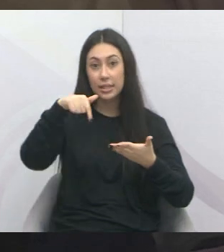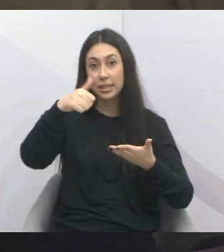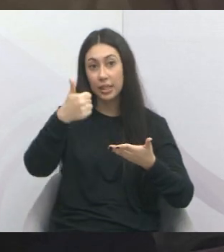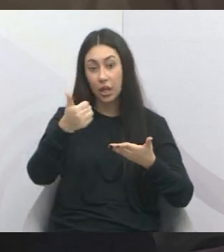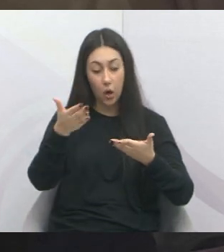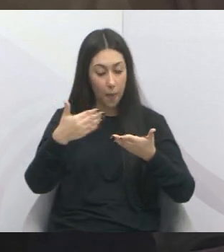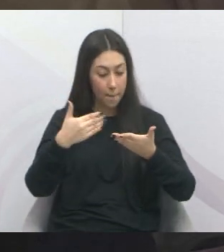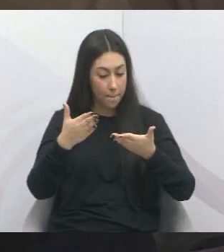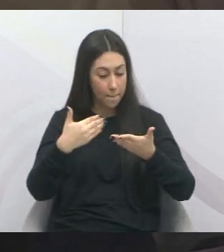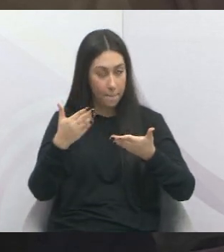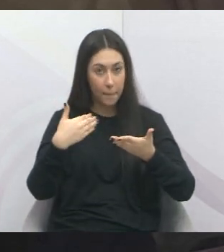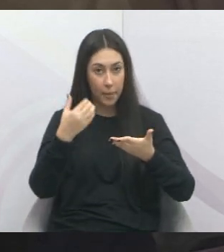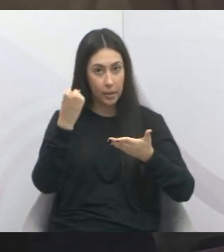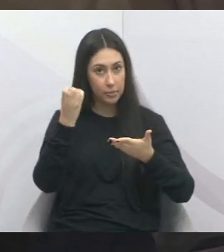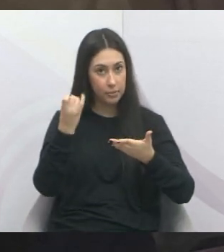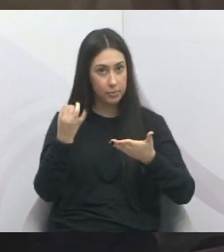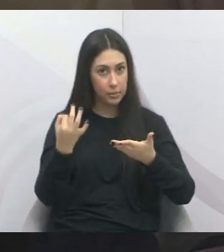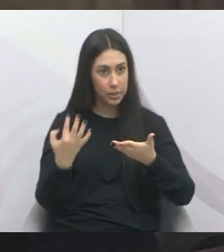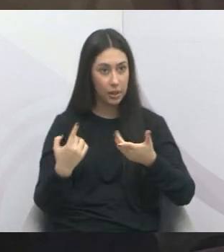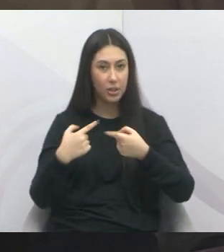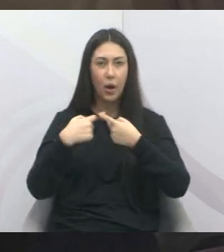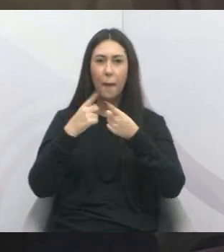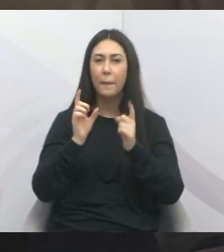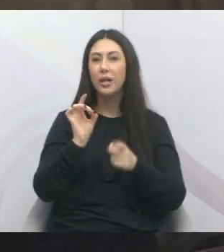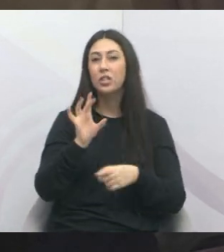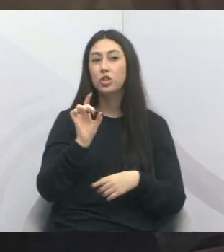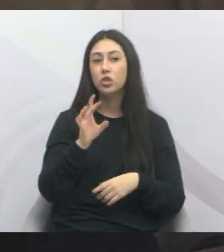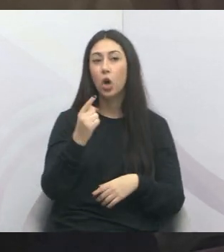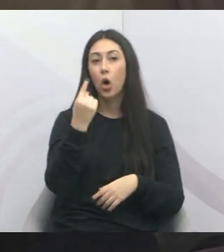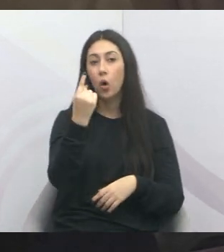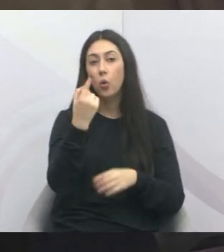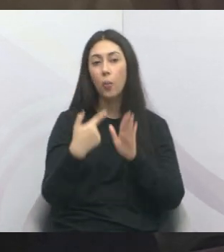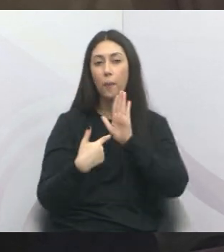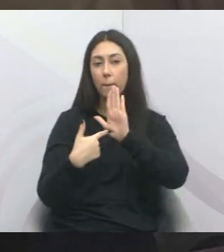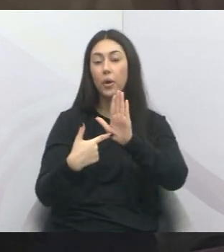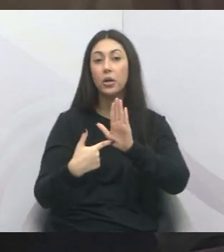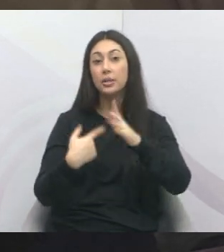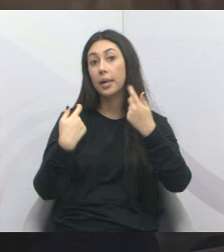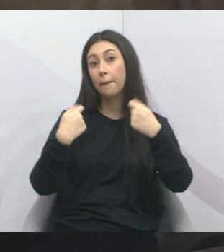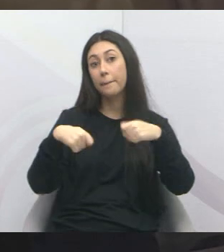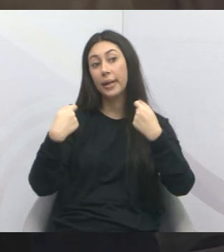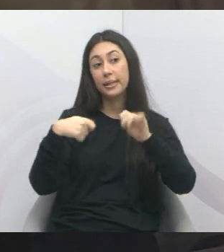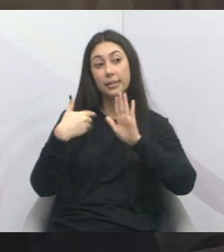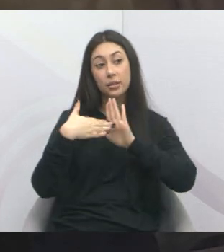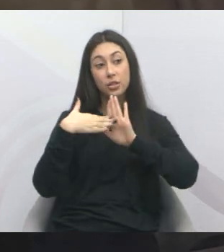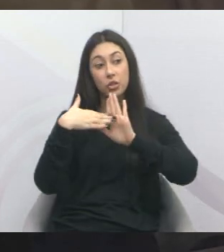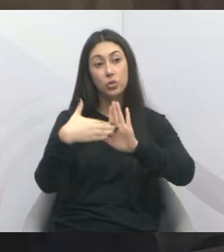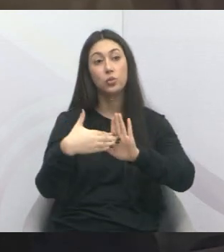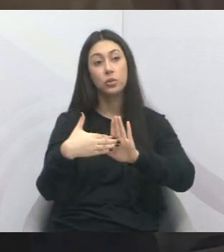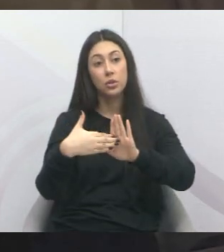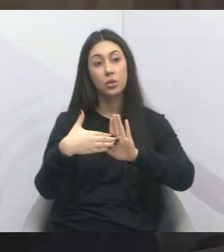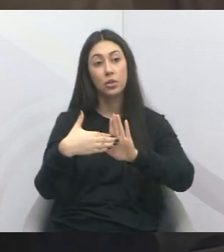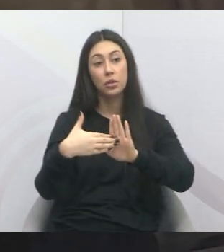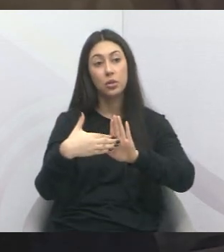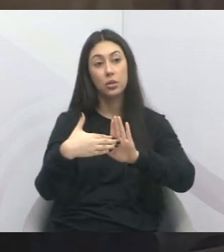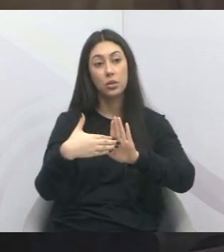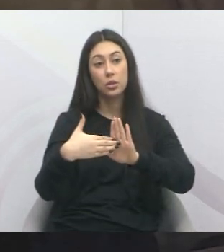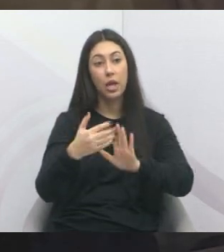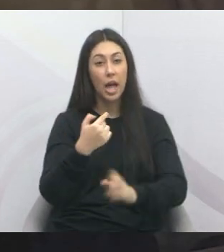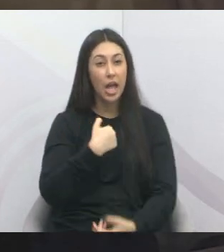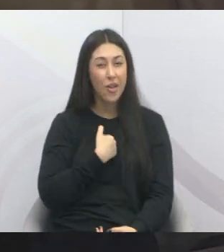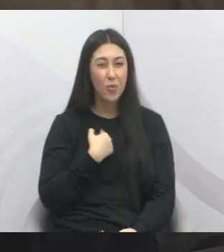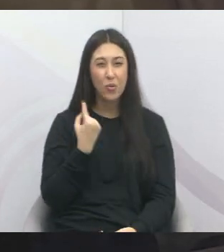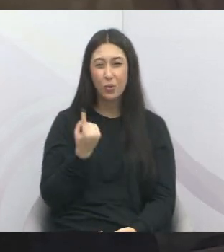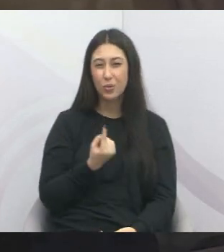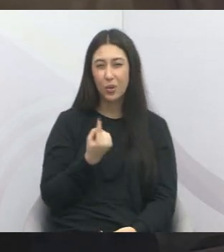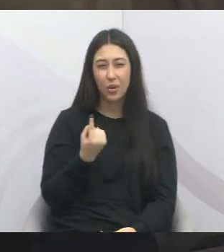71 páginas. Mas somente um grita socorro a essa saúde da cidade. Eu sou uma andorinha